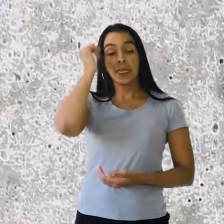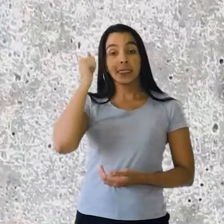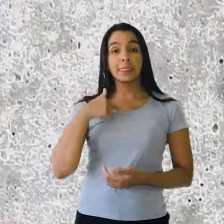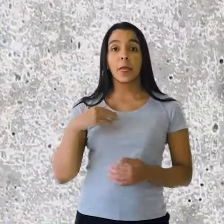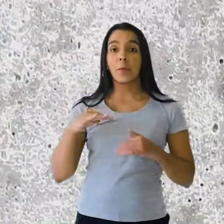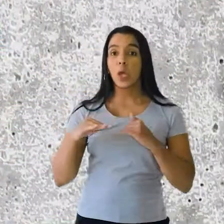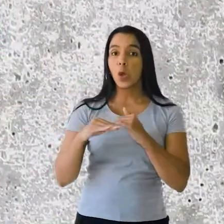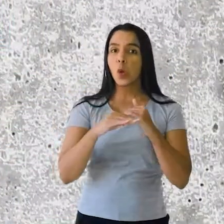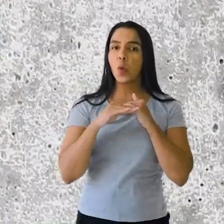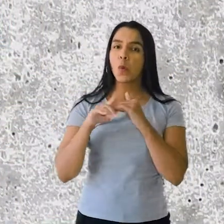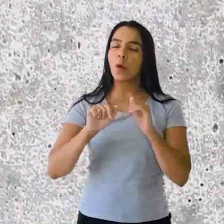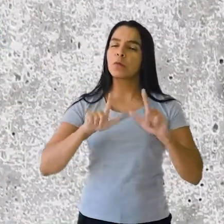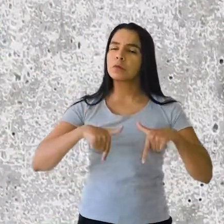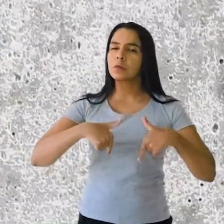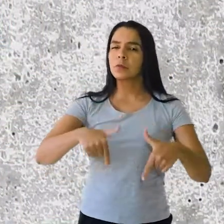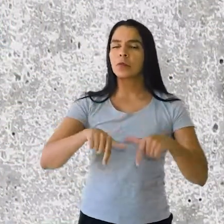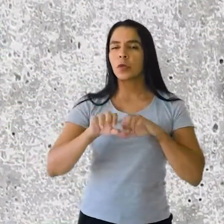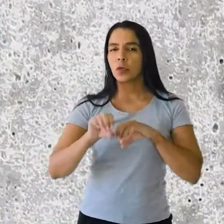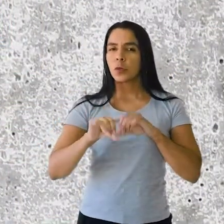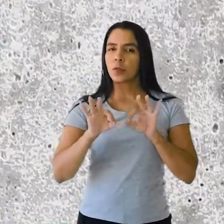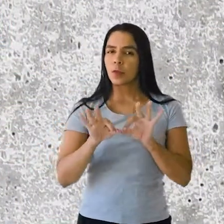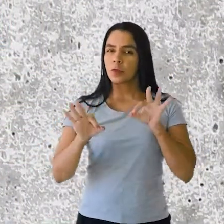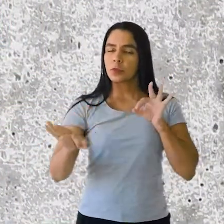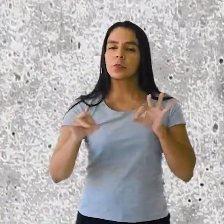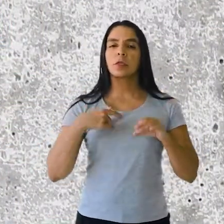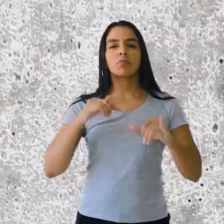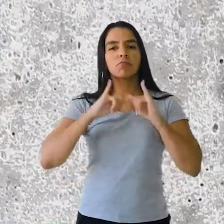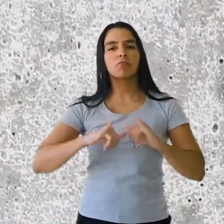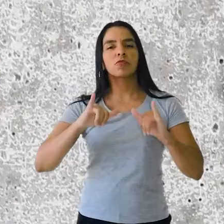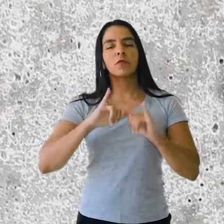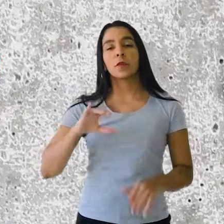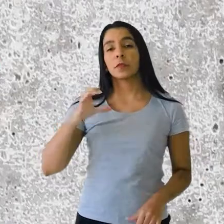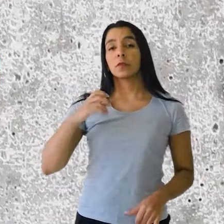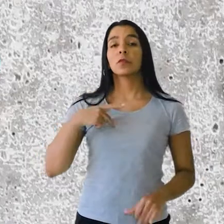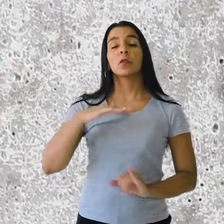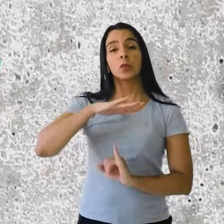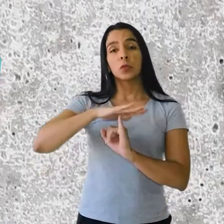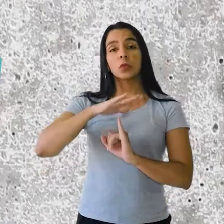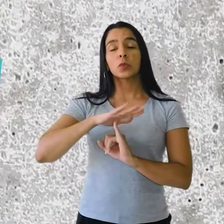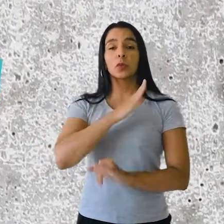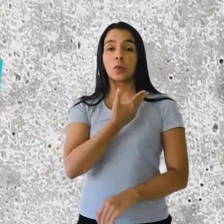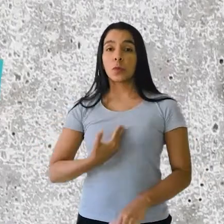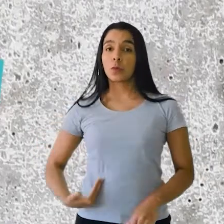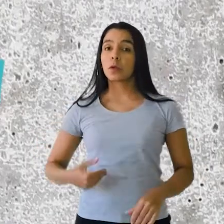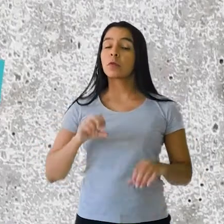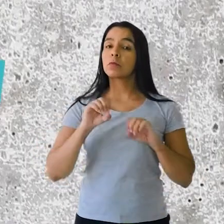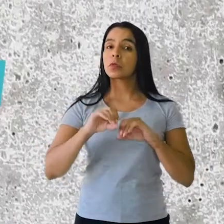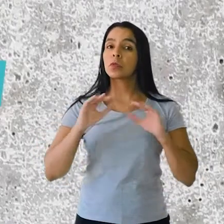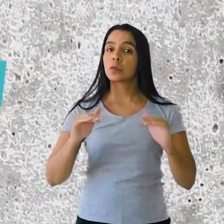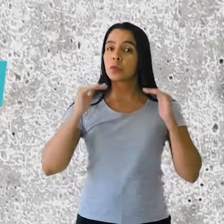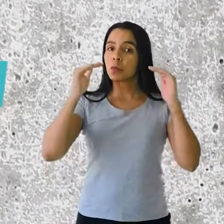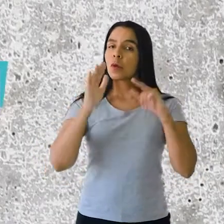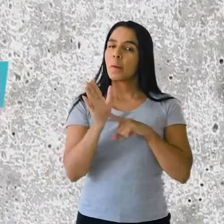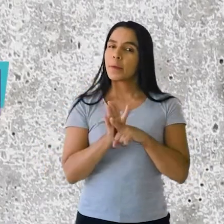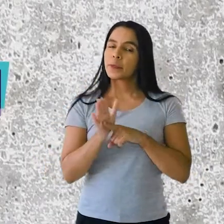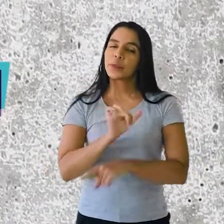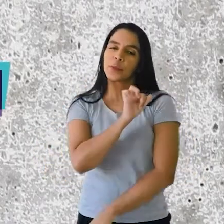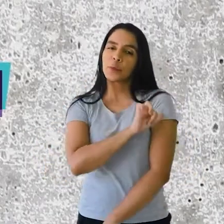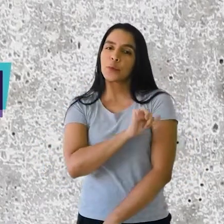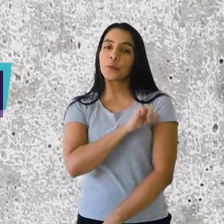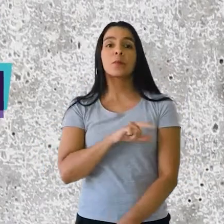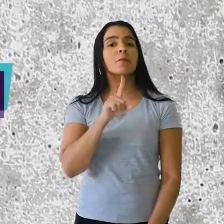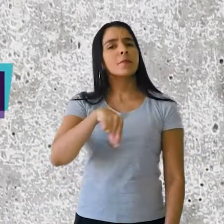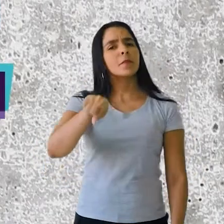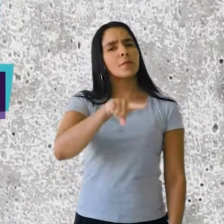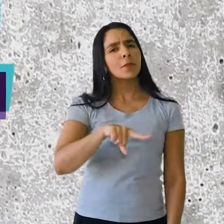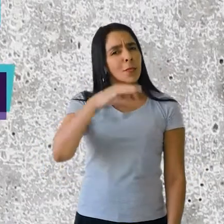Saber Comum, uma iniciativa conjunta de educação à distância e divulgação científica das instituições públicas de ensino